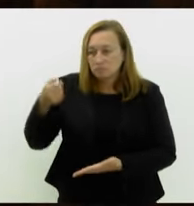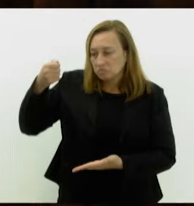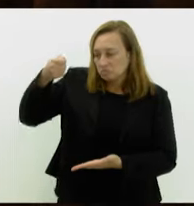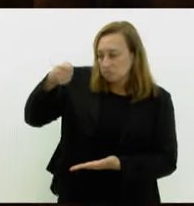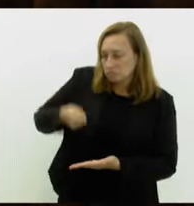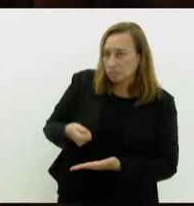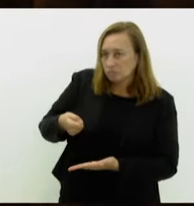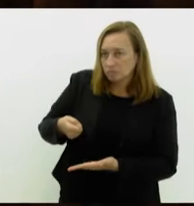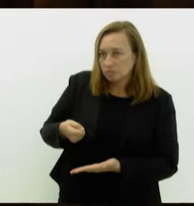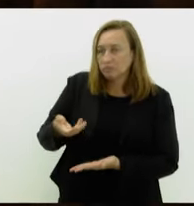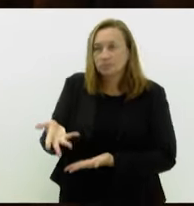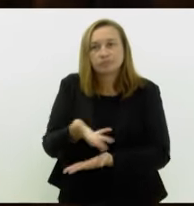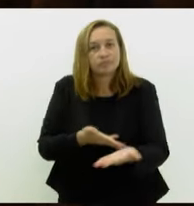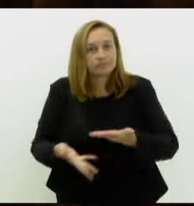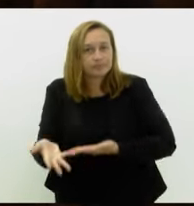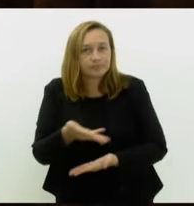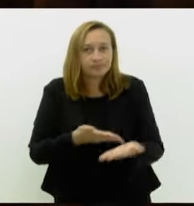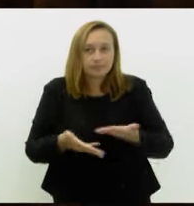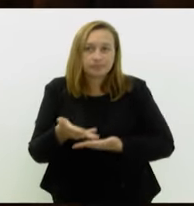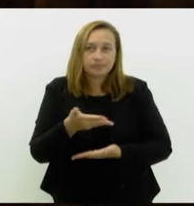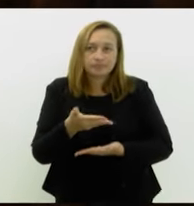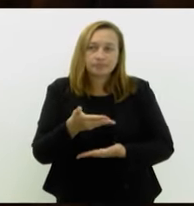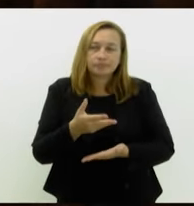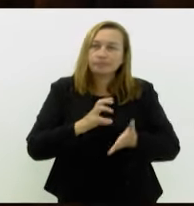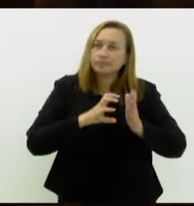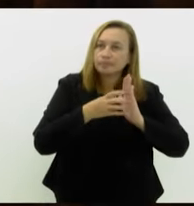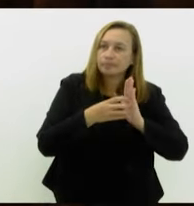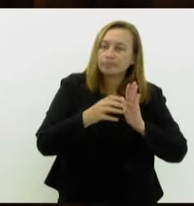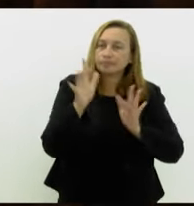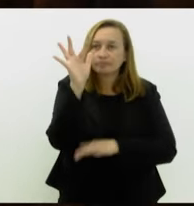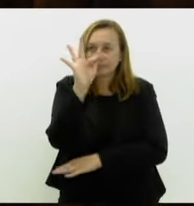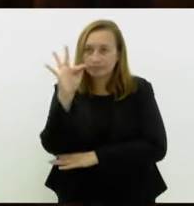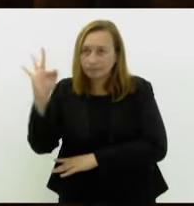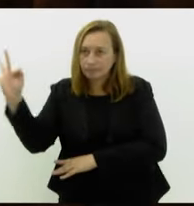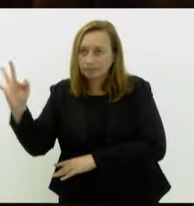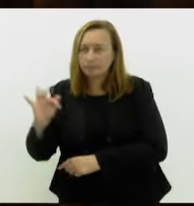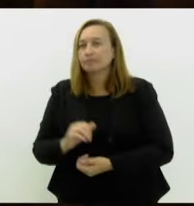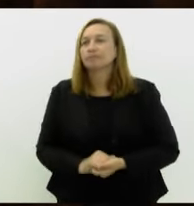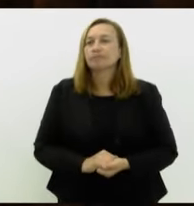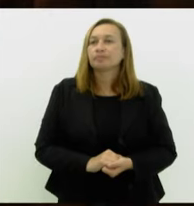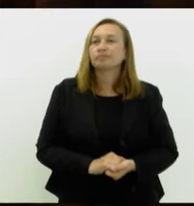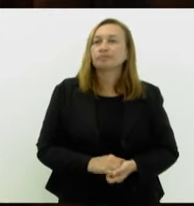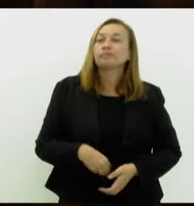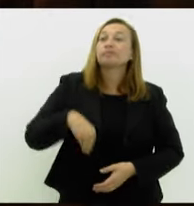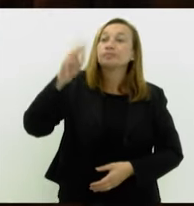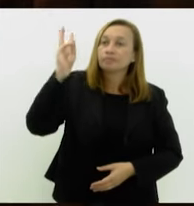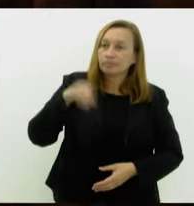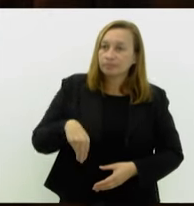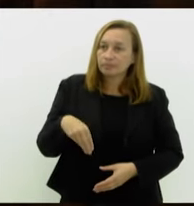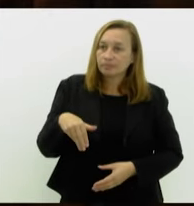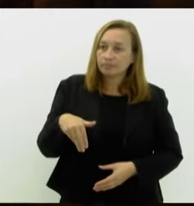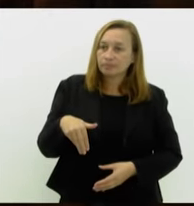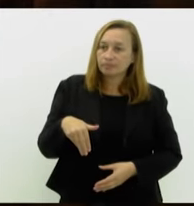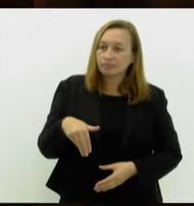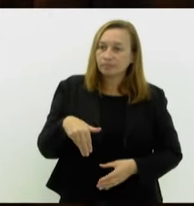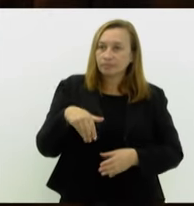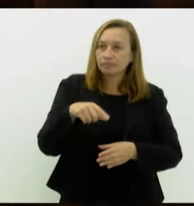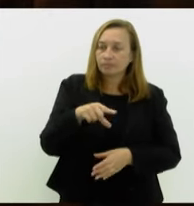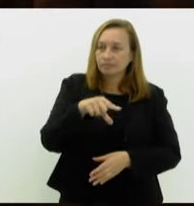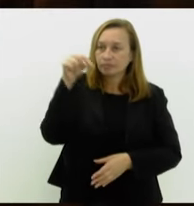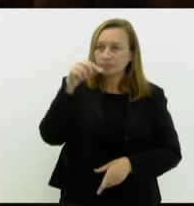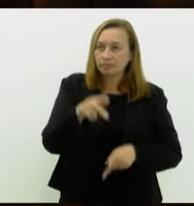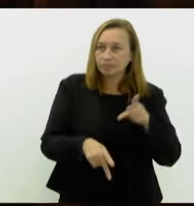de compartilhamento de partidos e federações quem se eleger vai